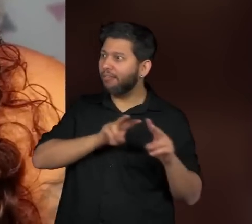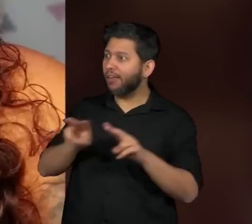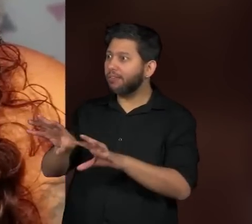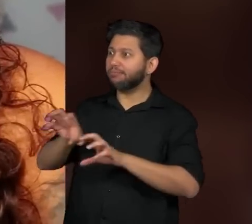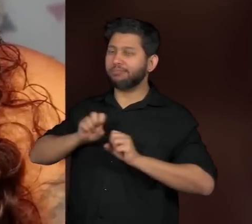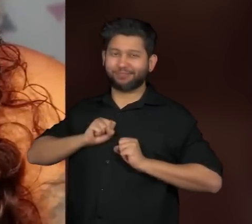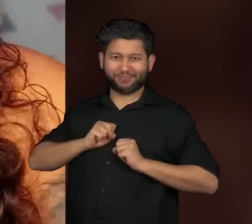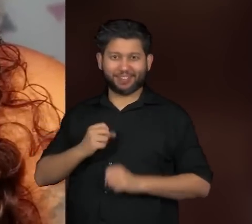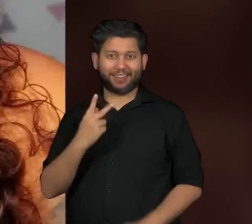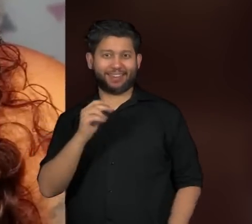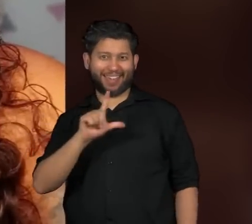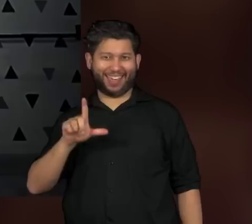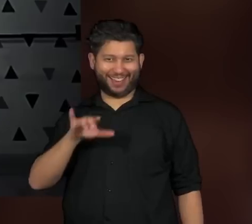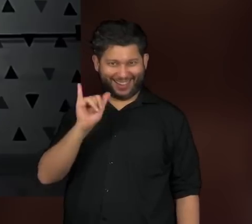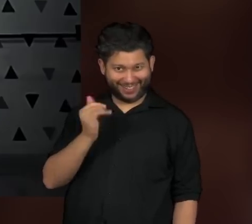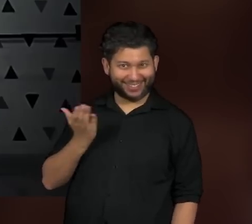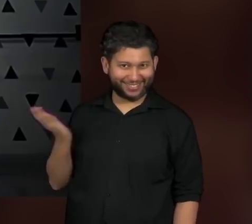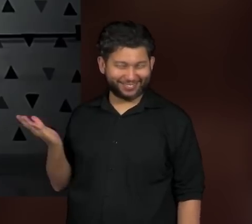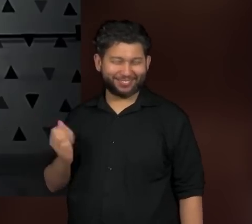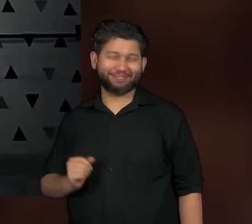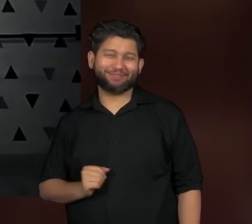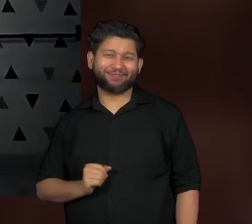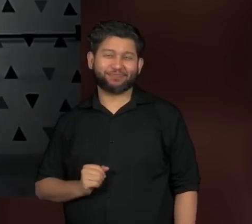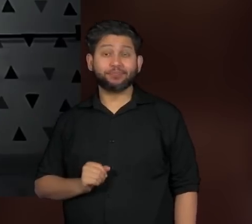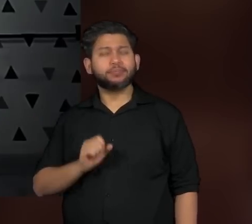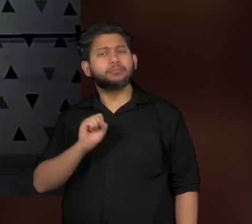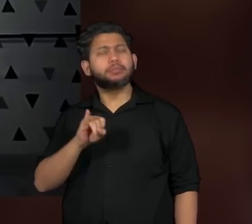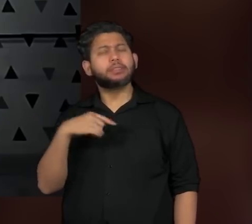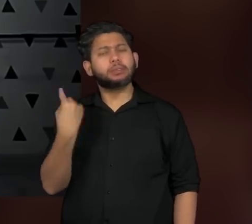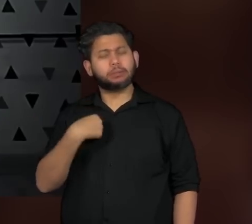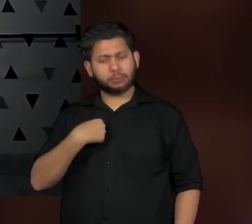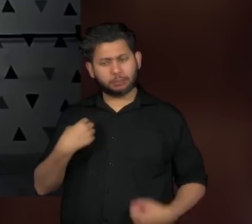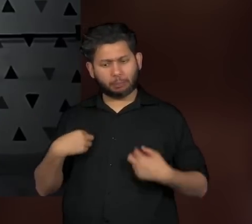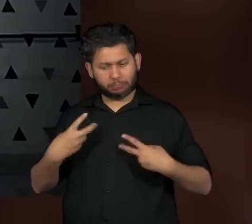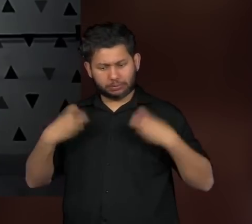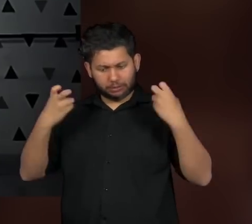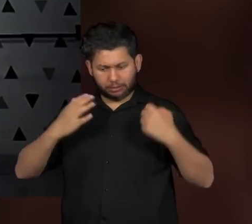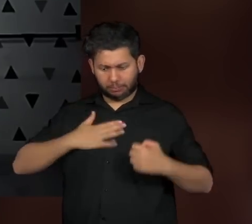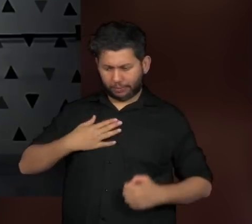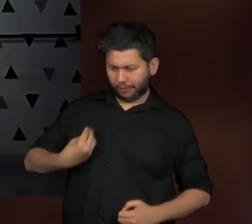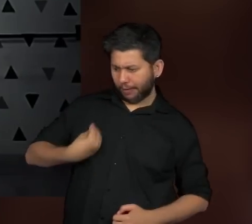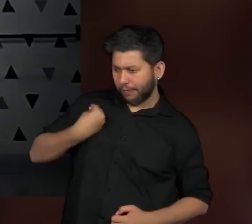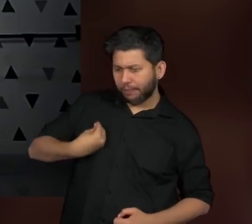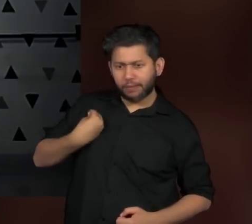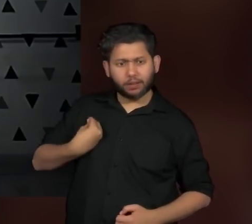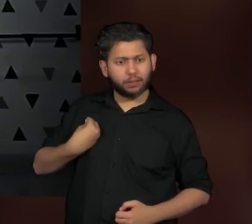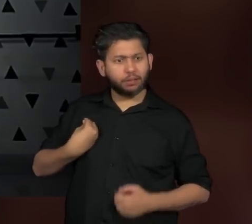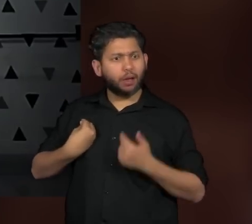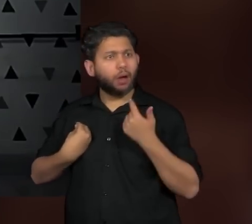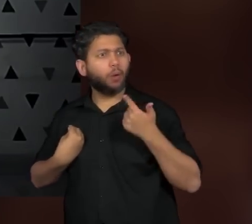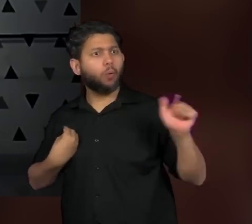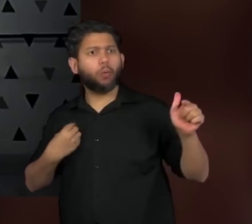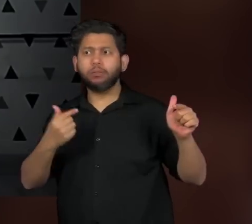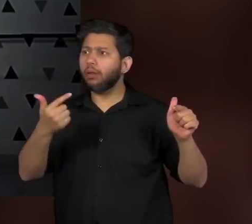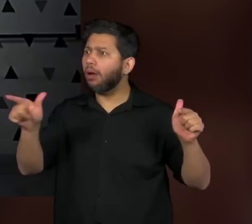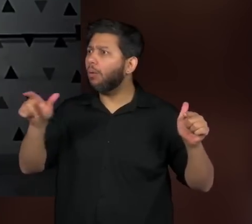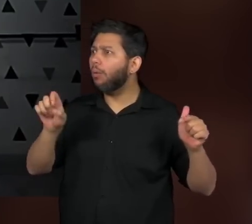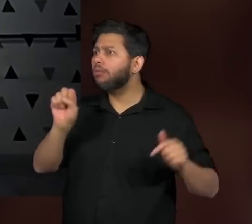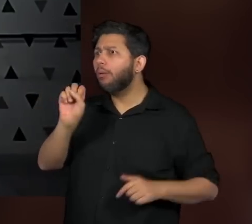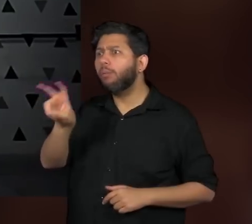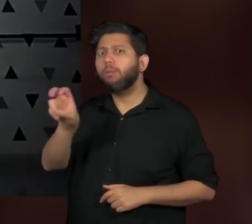Kelly Potiguara. Quando a gente percebe que a nossa vivência é parecida com a vivência de